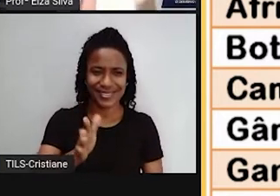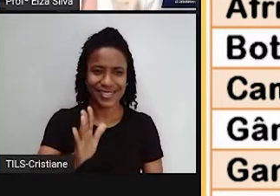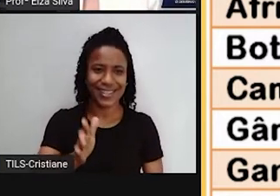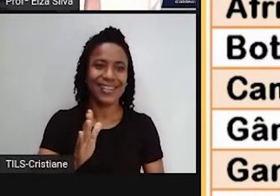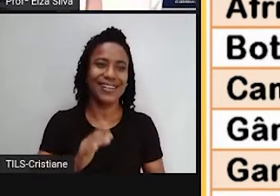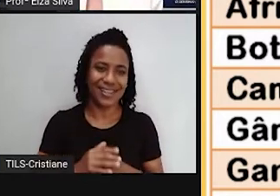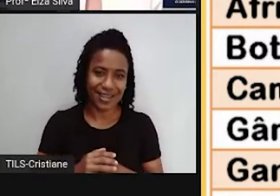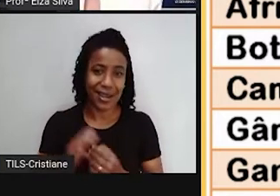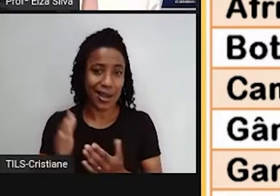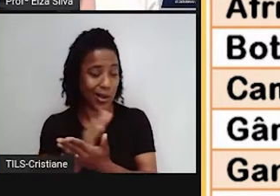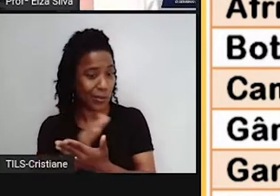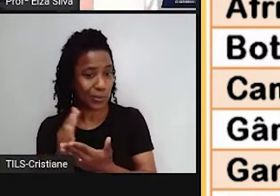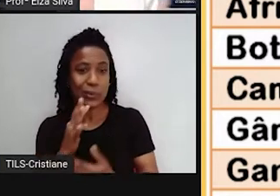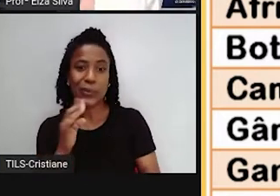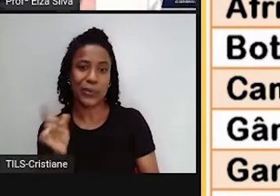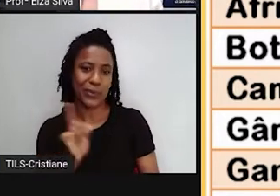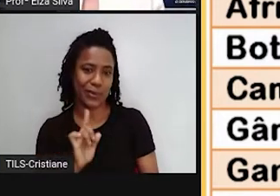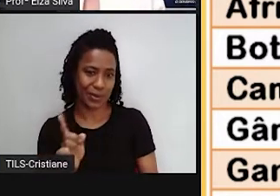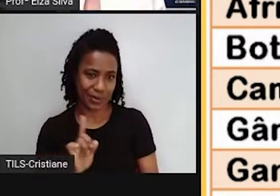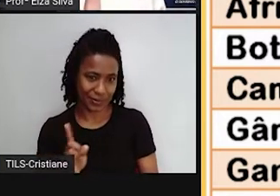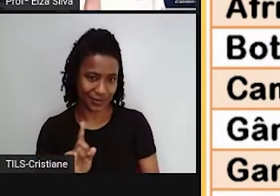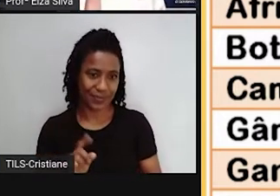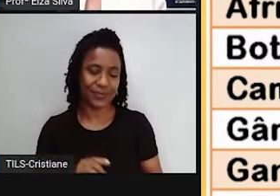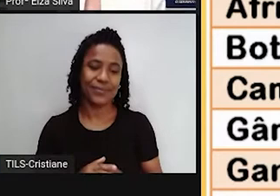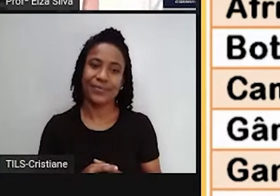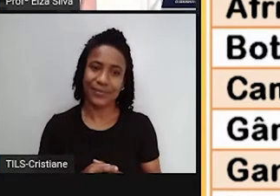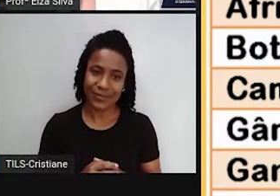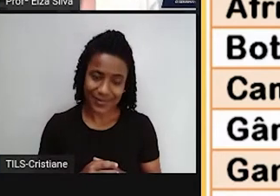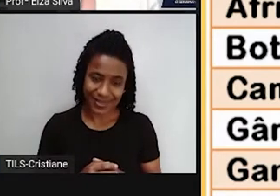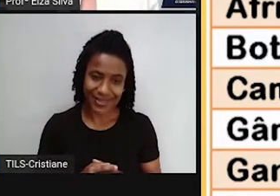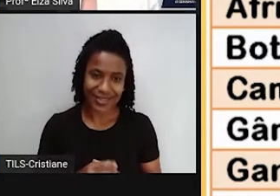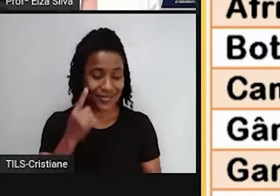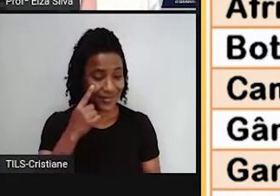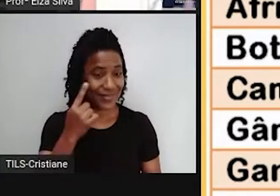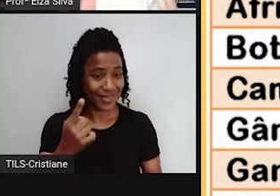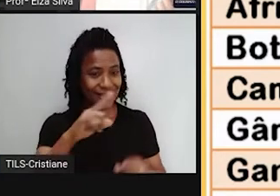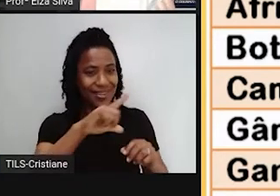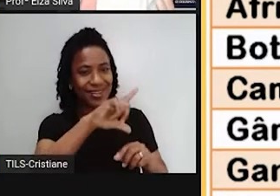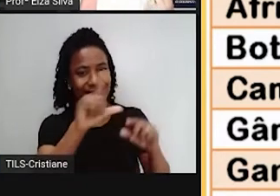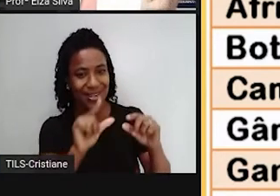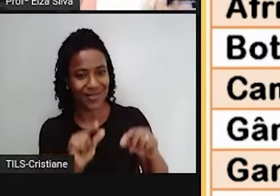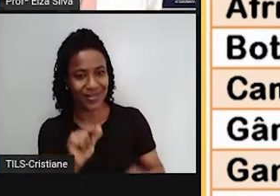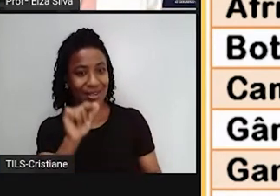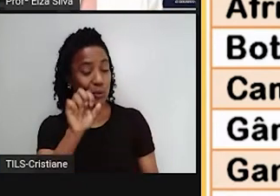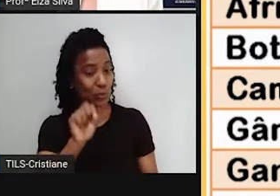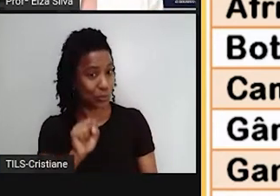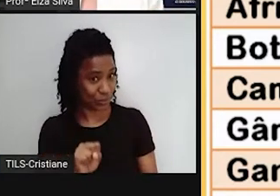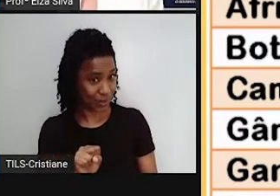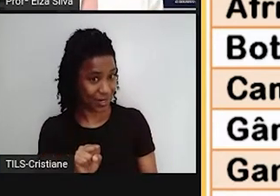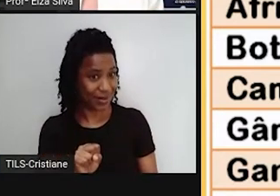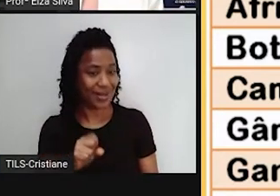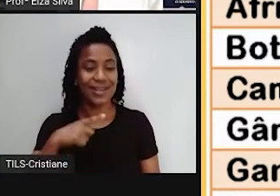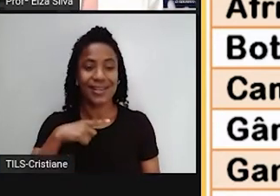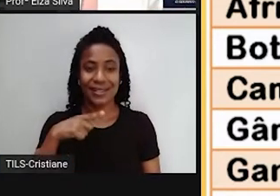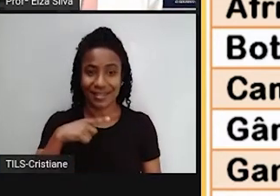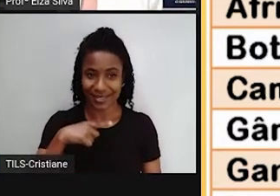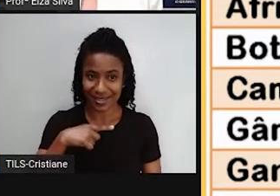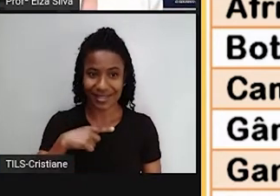cotidianamente, mas outros não. Então, África do Sul, por exemplo, nós conhecemos. Existe também o